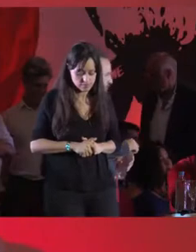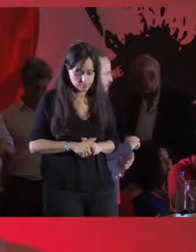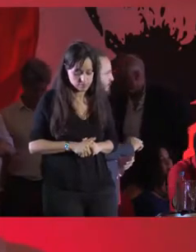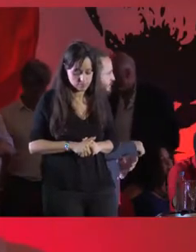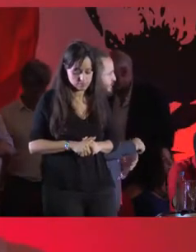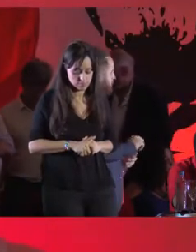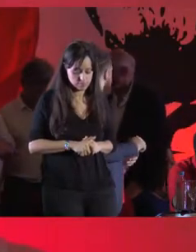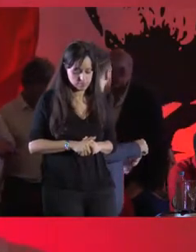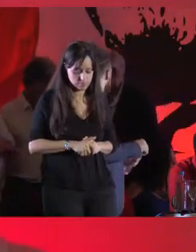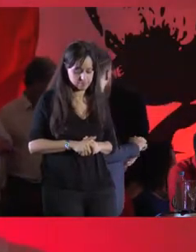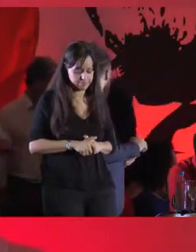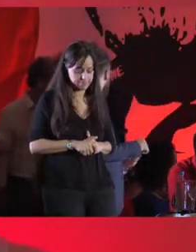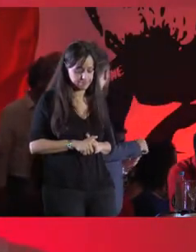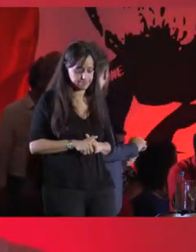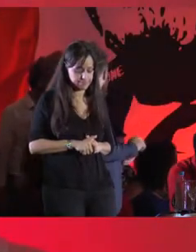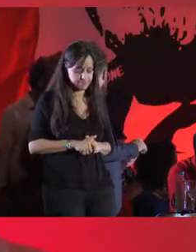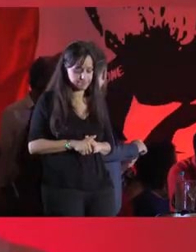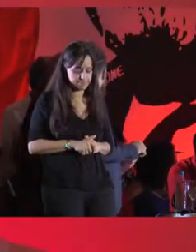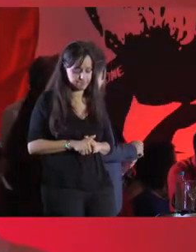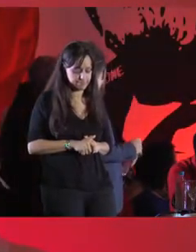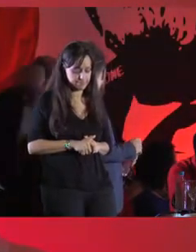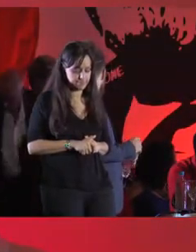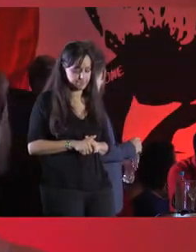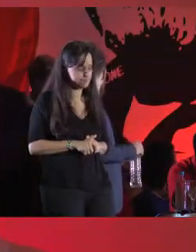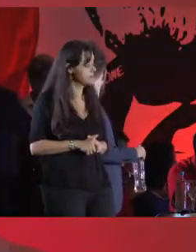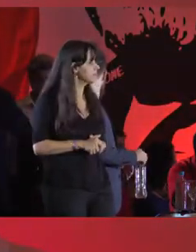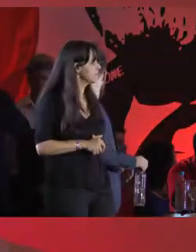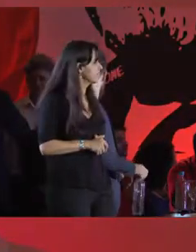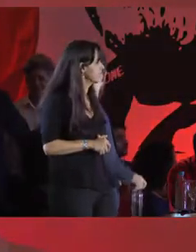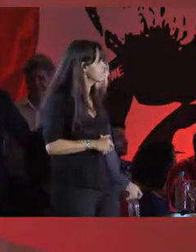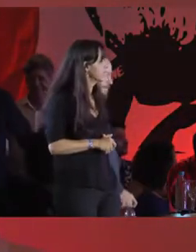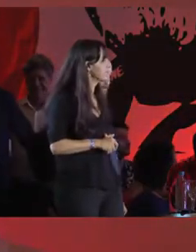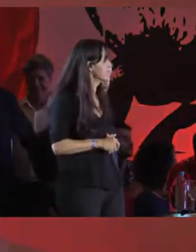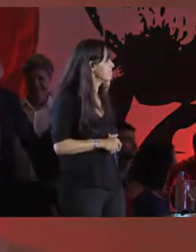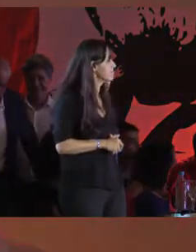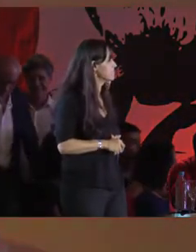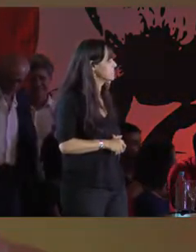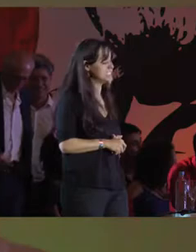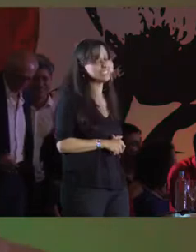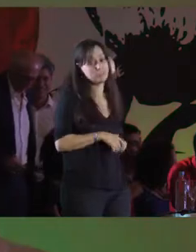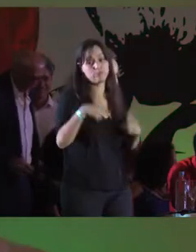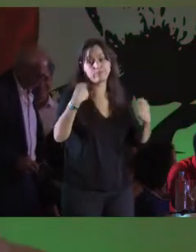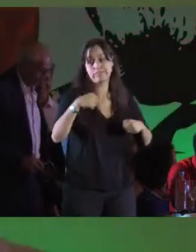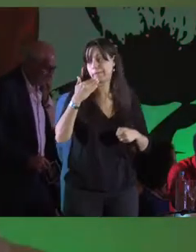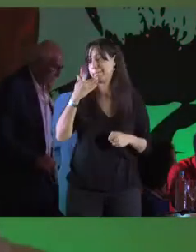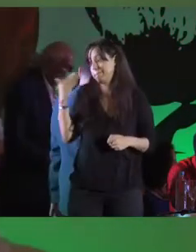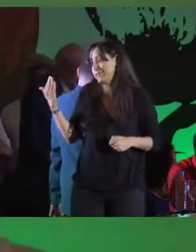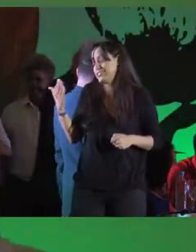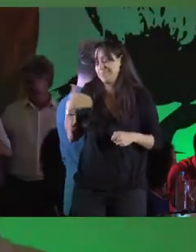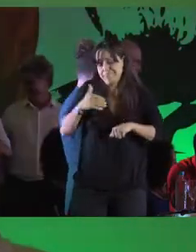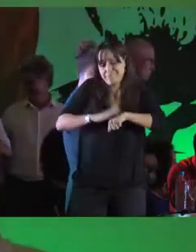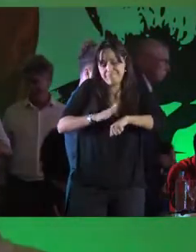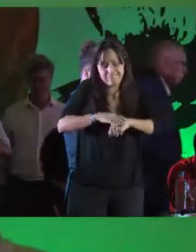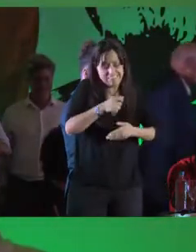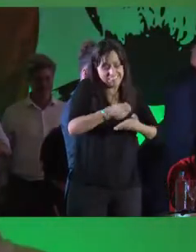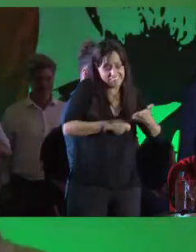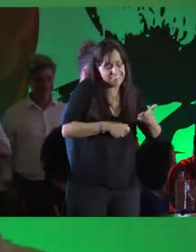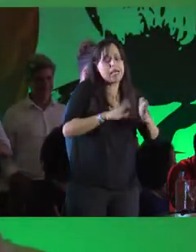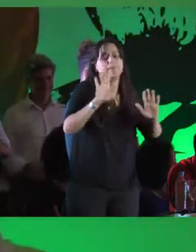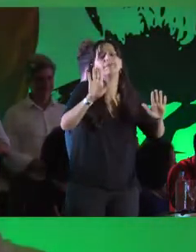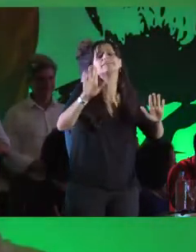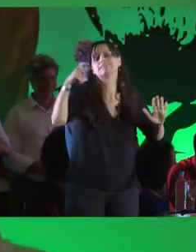Vocês sabem, eu devia ter pedido para fazer uma lista aqui. Não, o nosso querido,